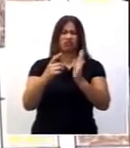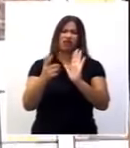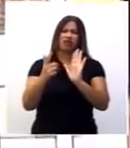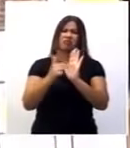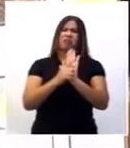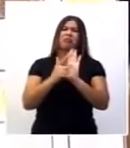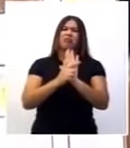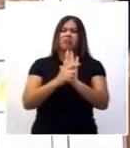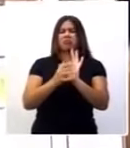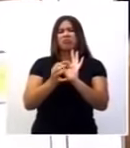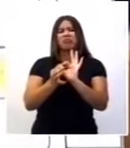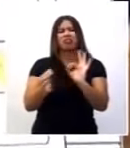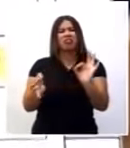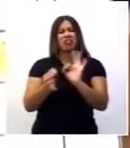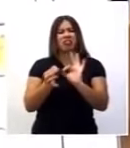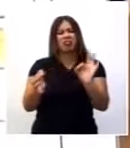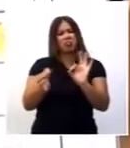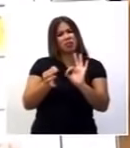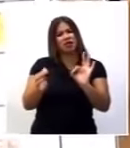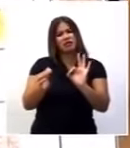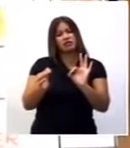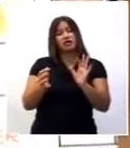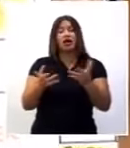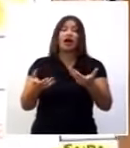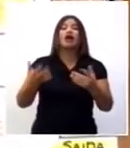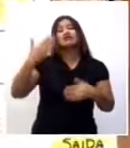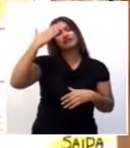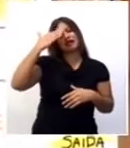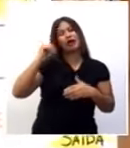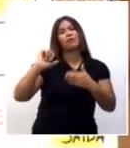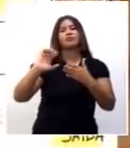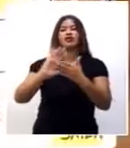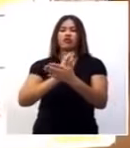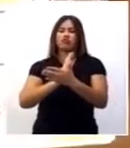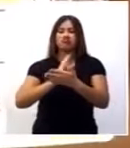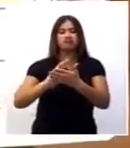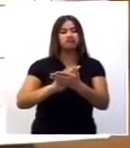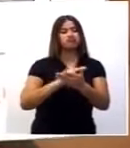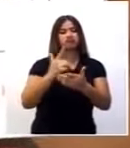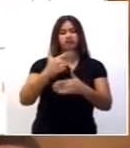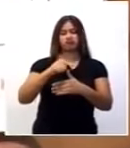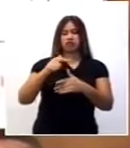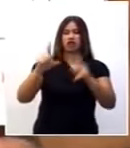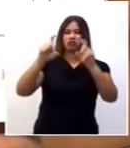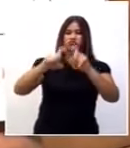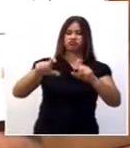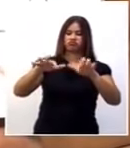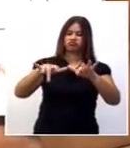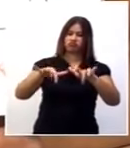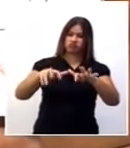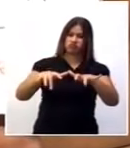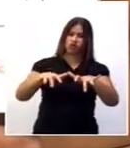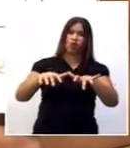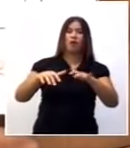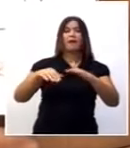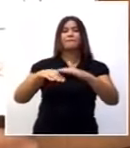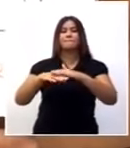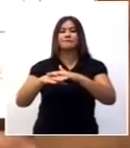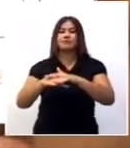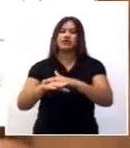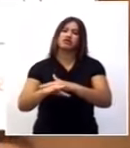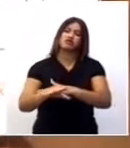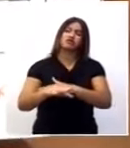simples. Porque a gente sabe que nem todo mundo tem computador, impressora, tem disponibilidade de ficar construindo